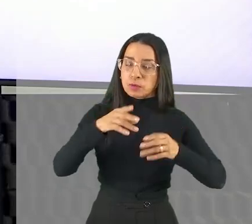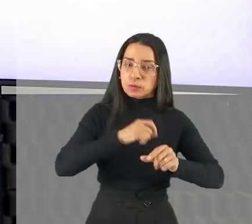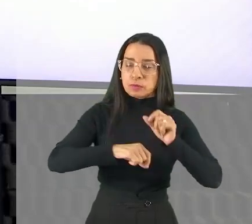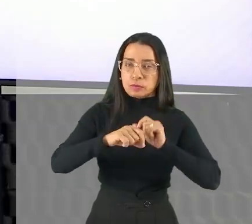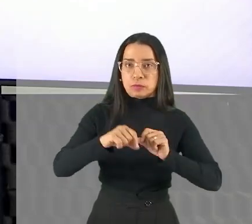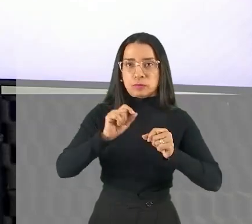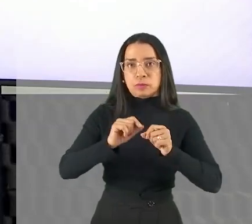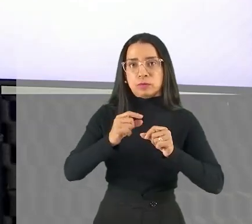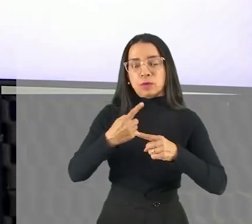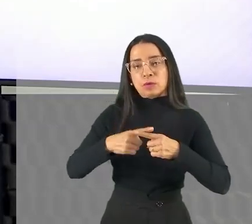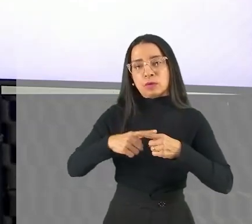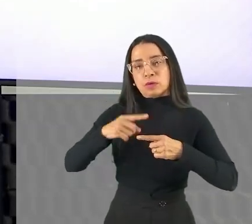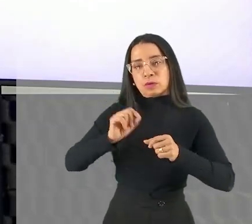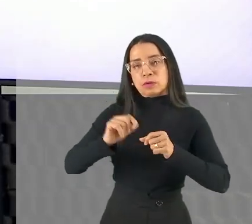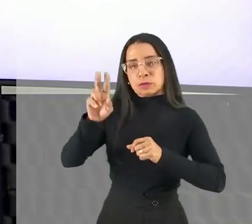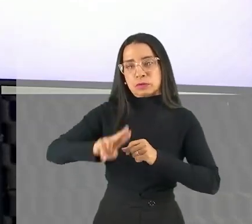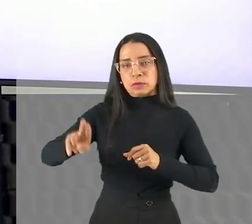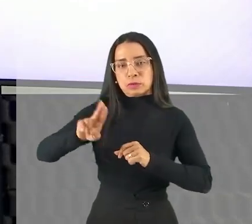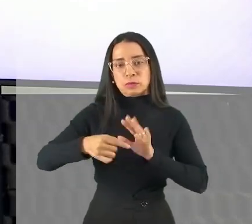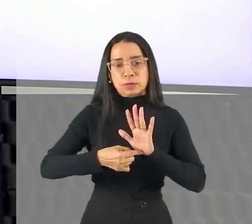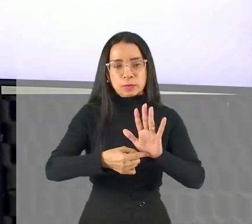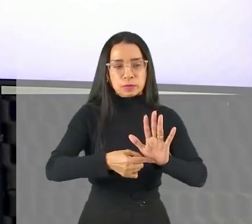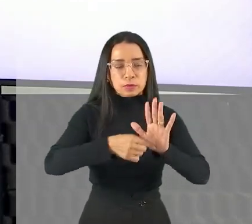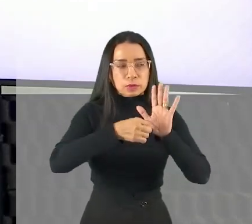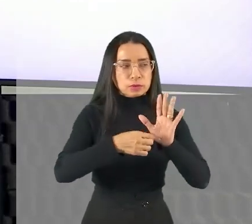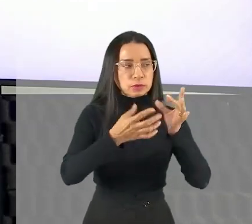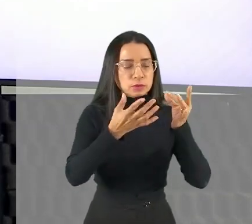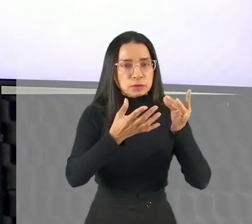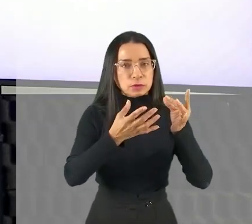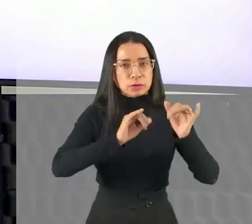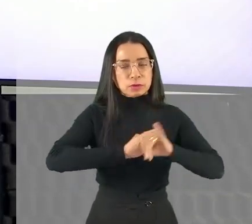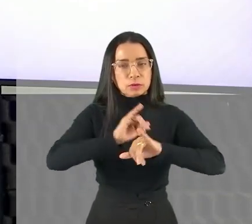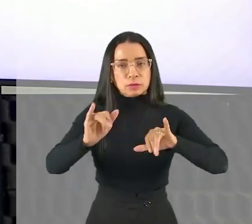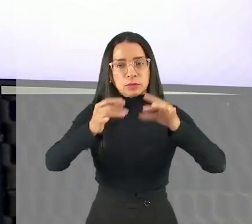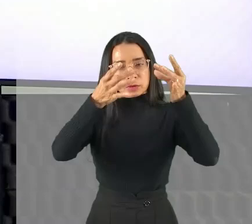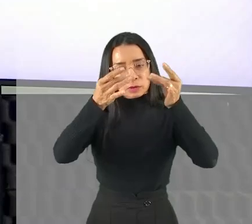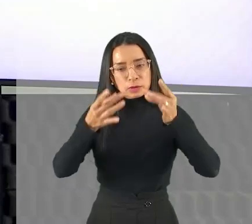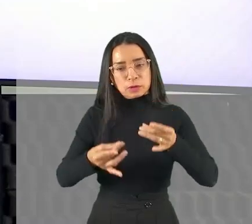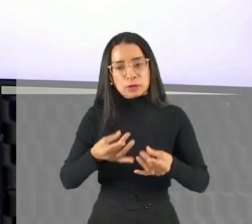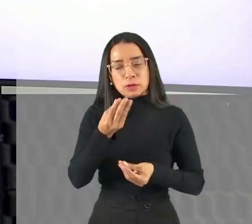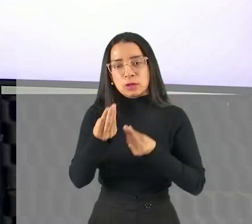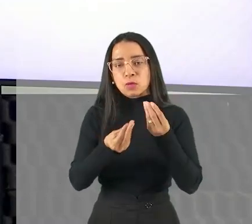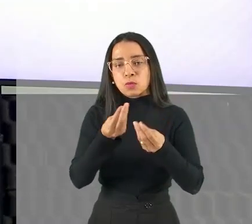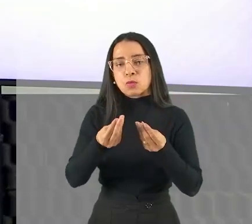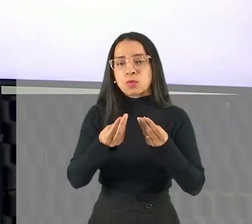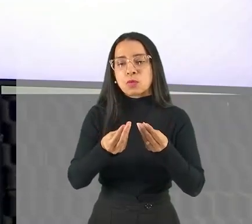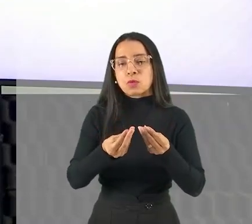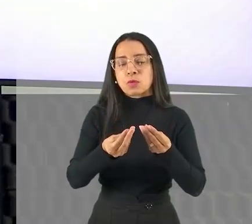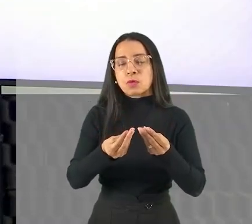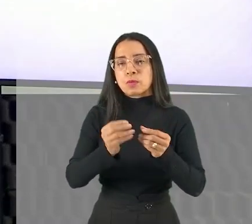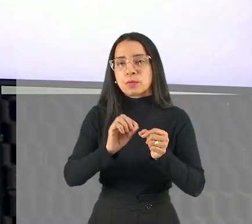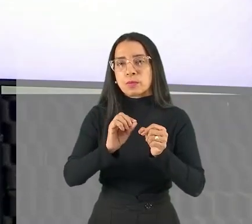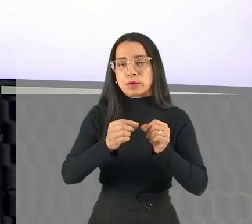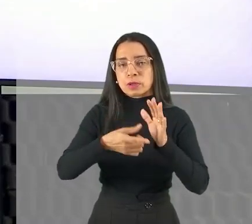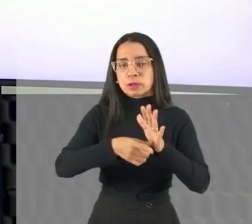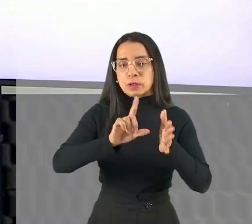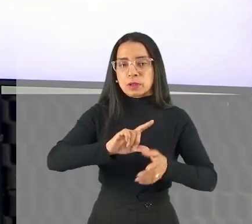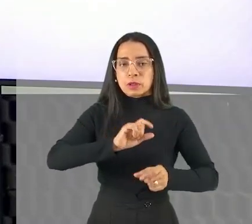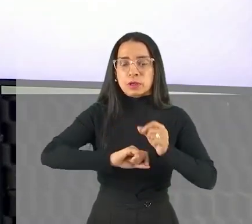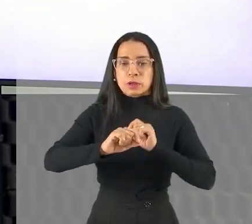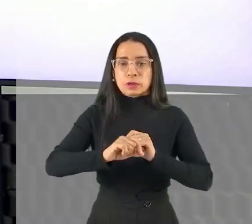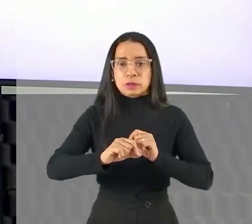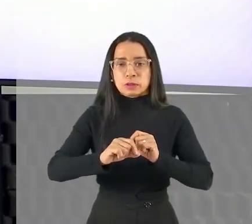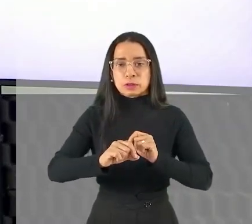uso, apresentar as informações detalhadas da forma como ele fez. Então, os argumentos apresentados,